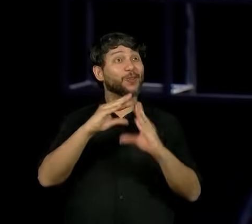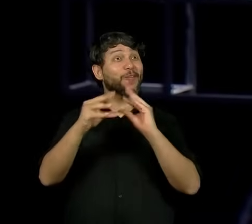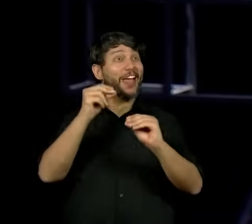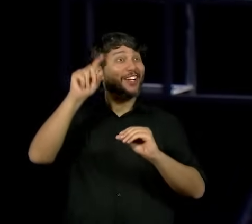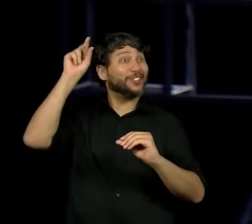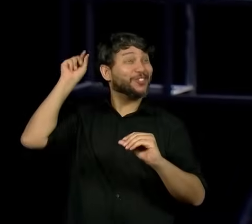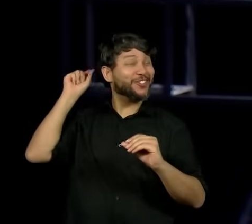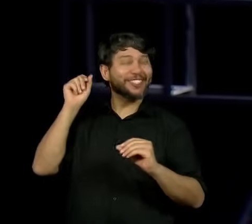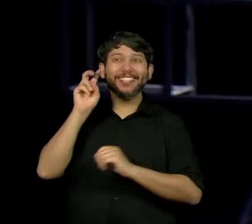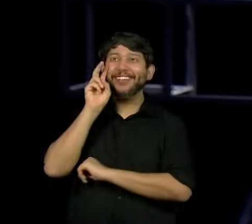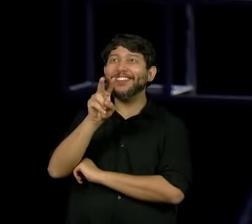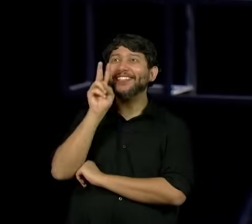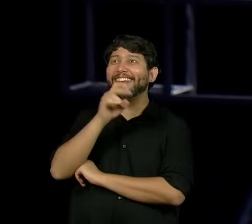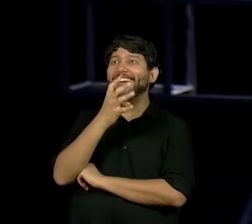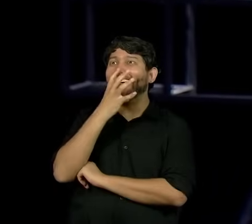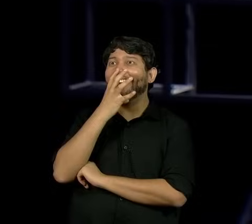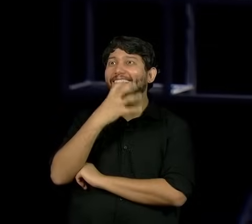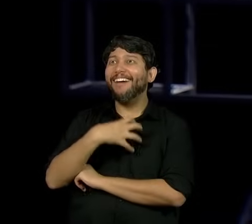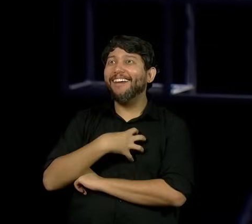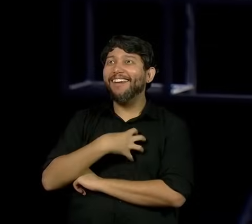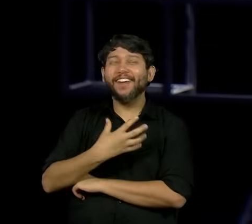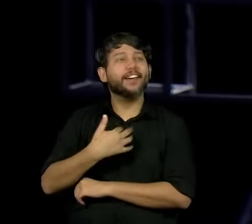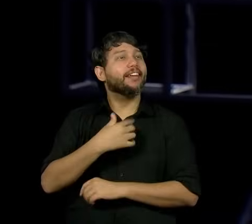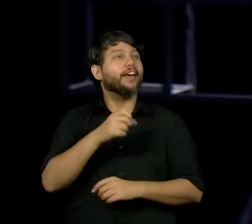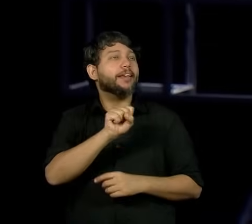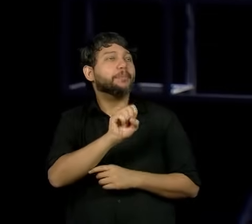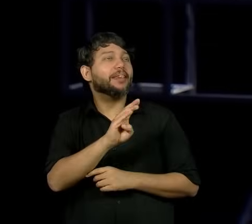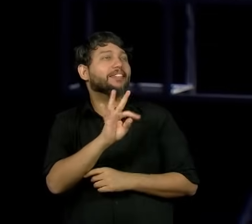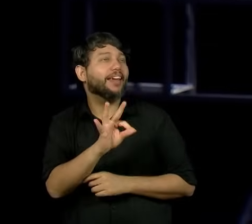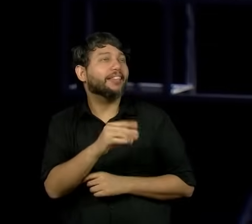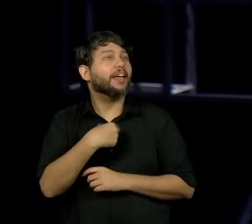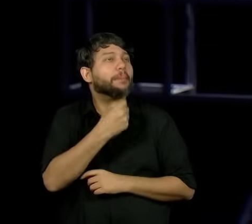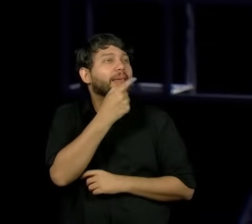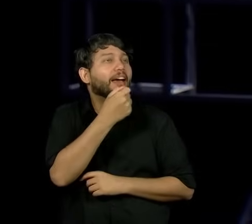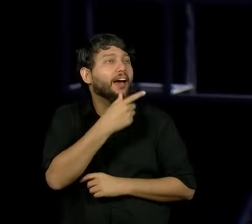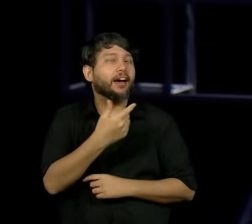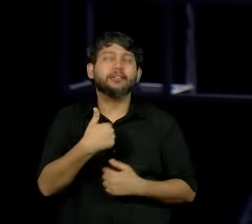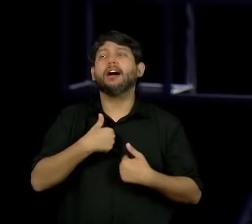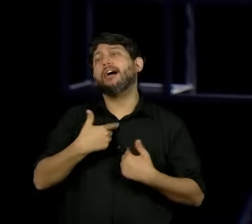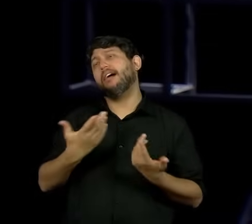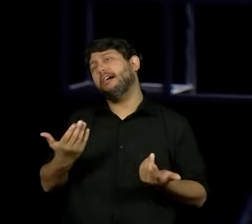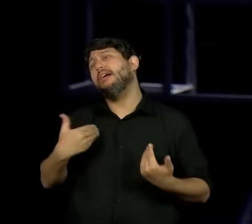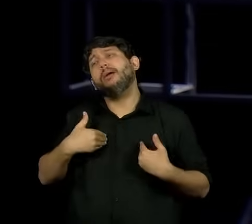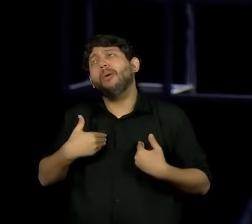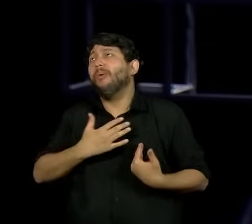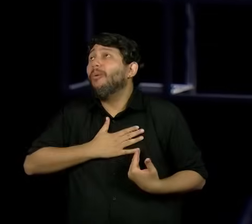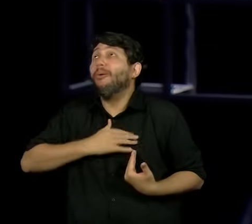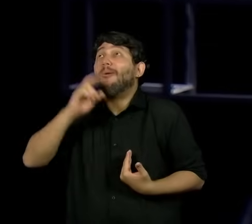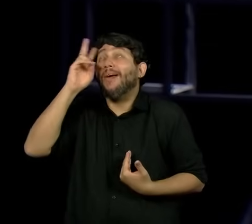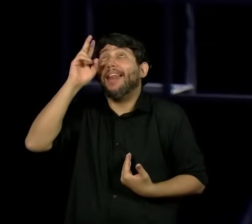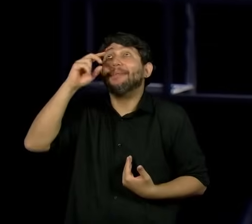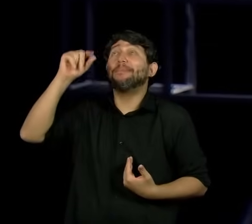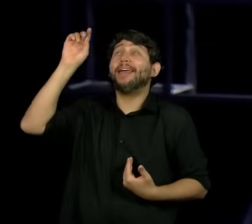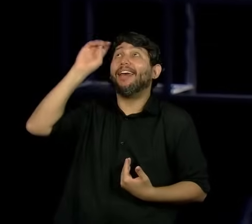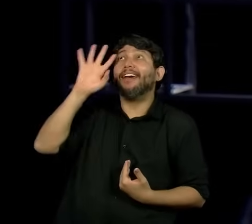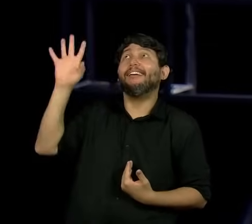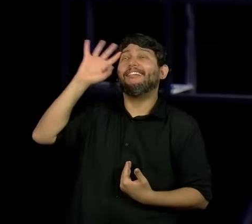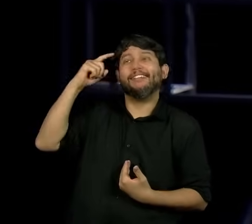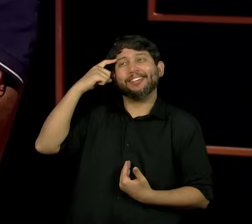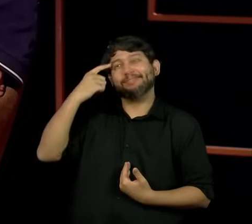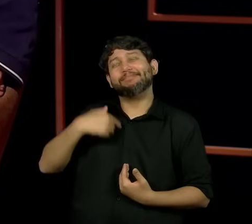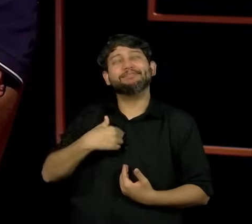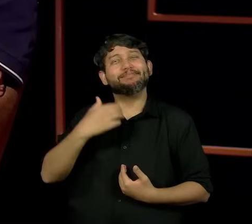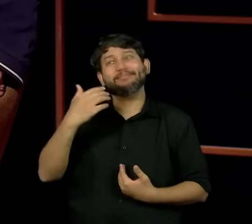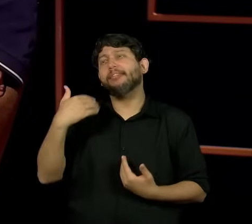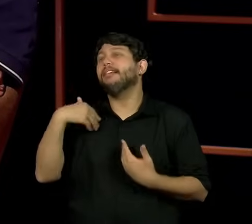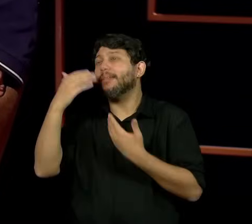e daquele momento de humor no SBT ali que eu, pelo menos, lembrei aqui muito. Obrigada pela